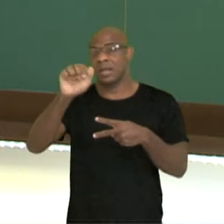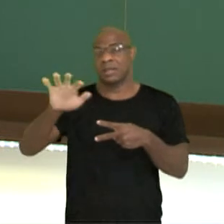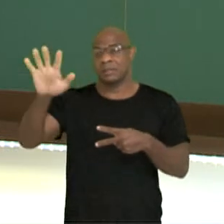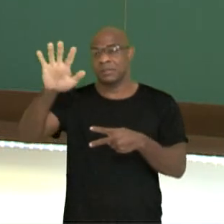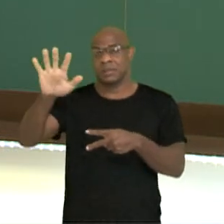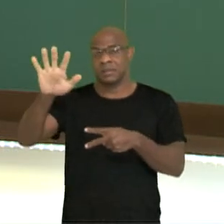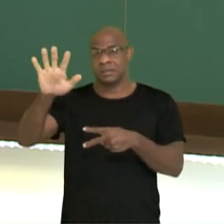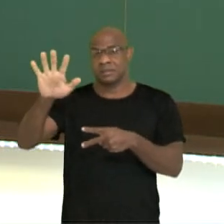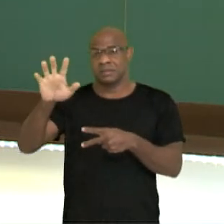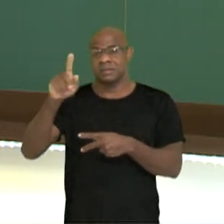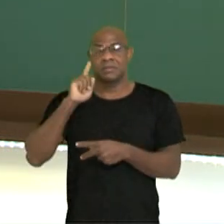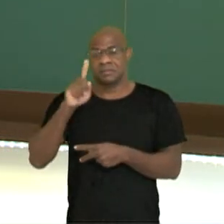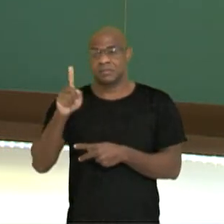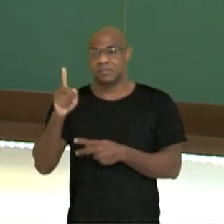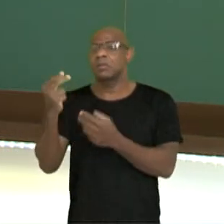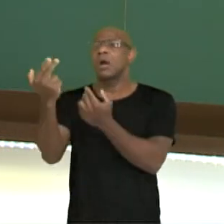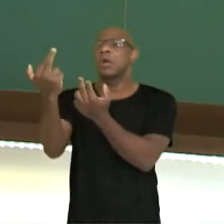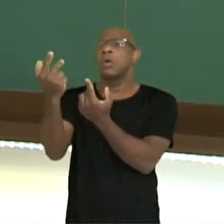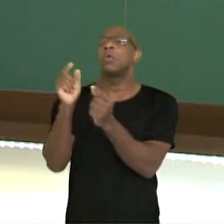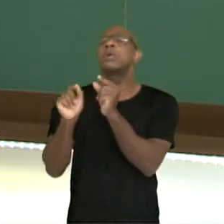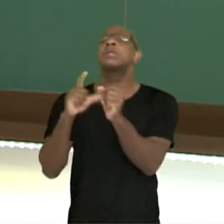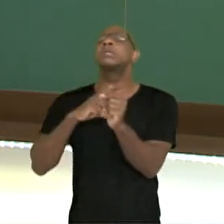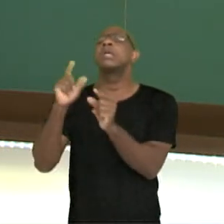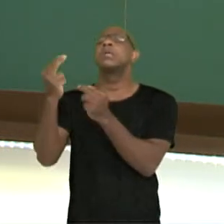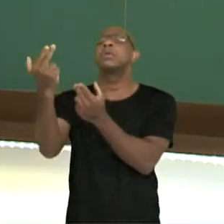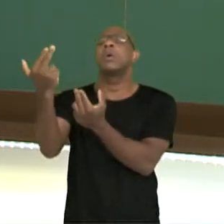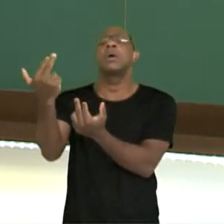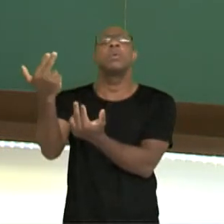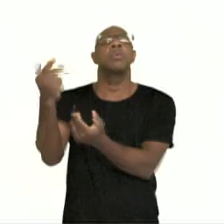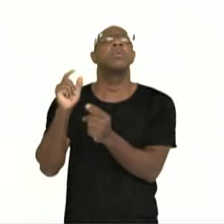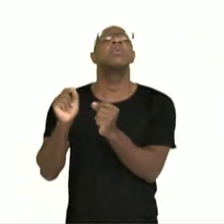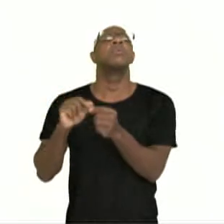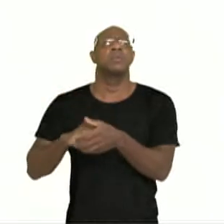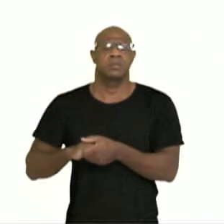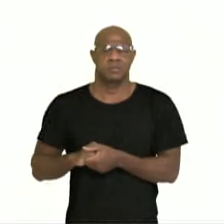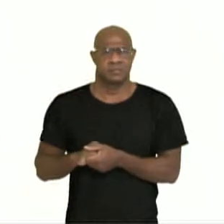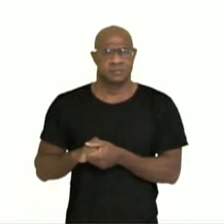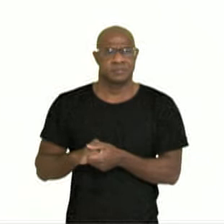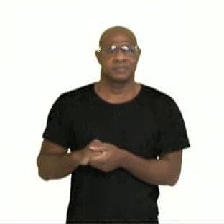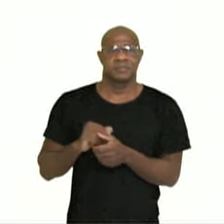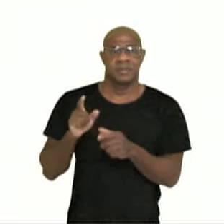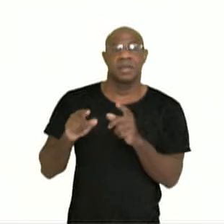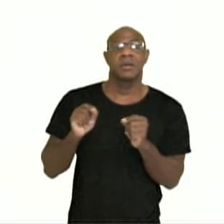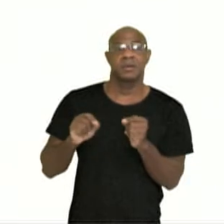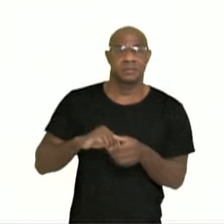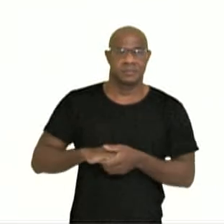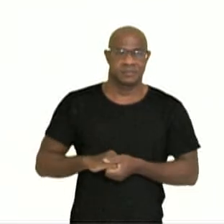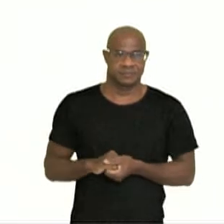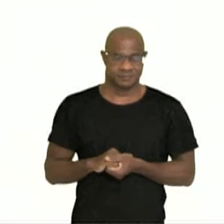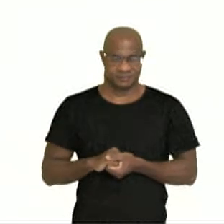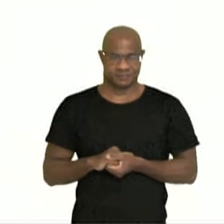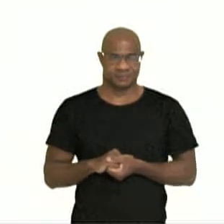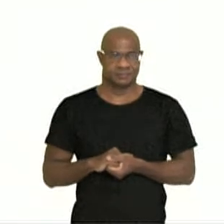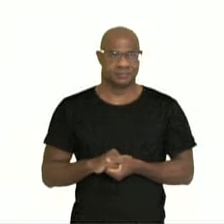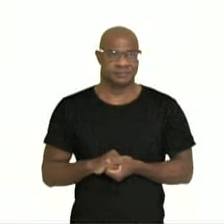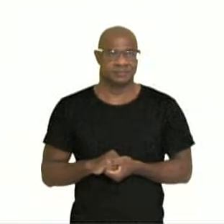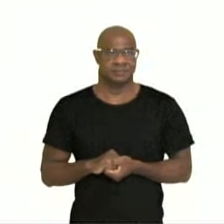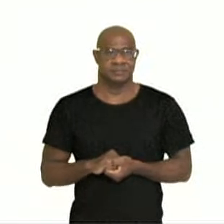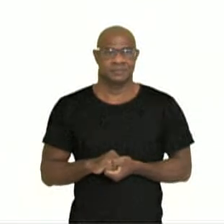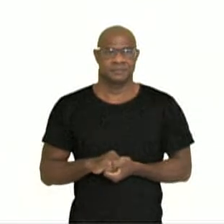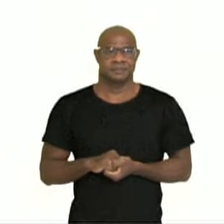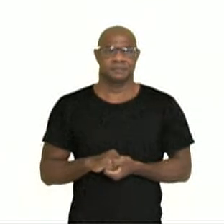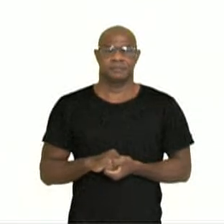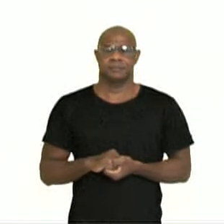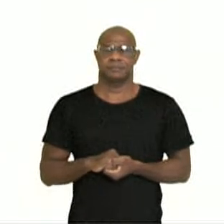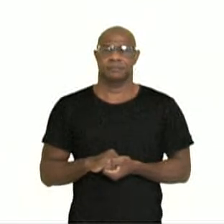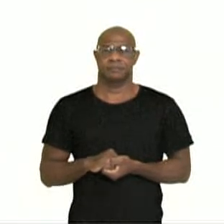que eles têm em comum. O que o avião e o micro-ondas têm em comum, pessoal, é the one heat up food, the other can